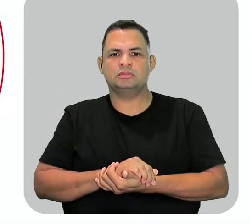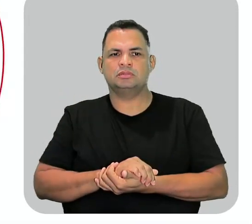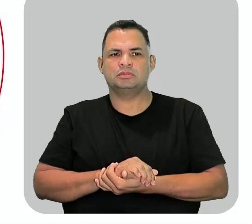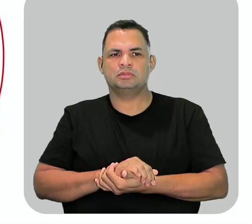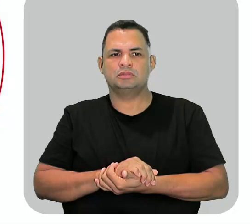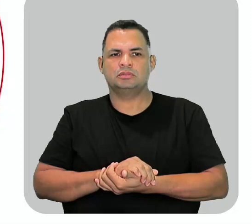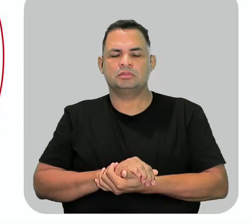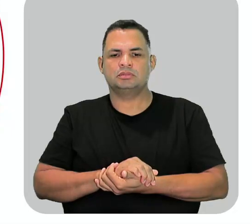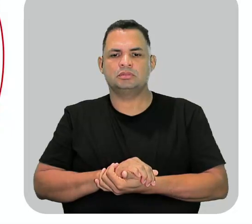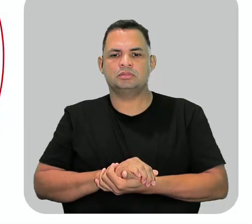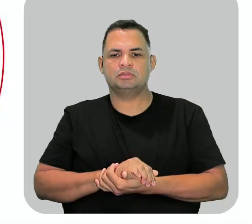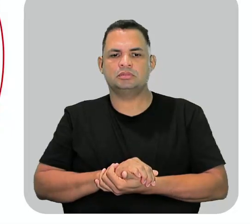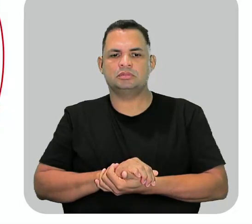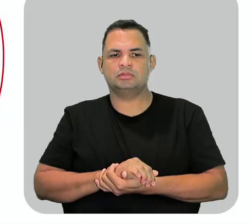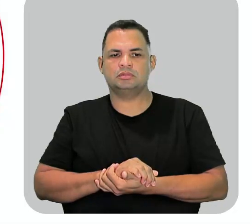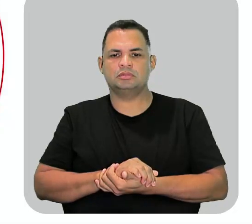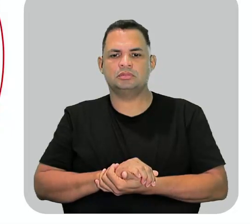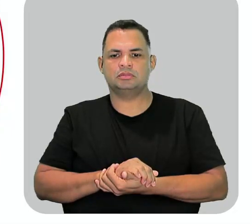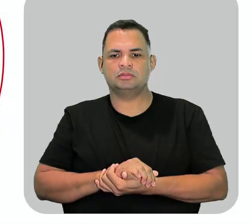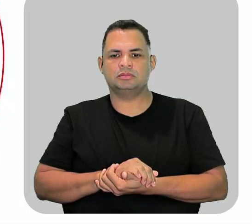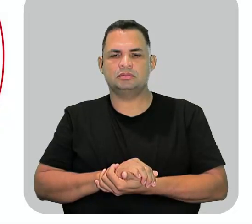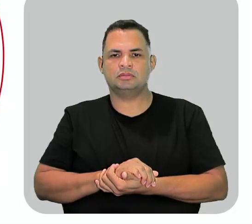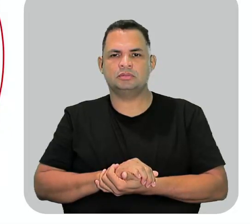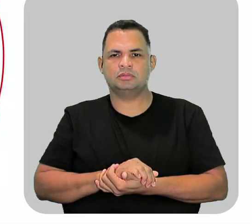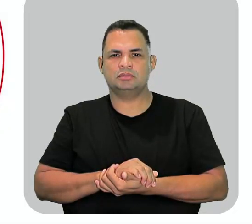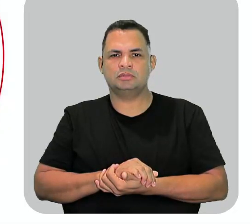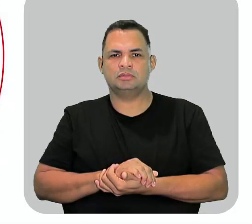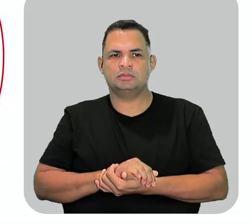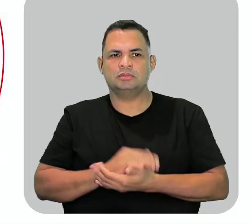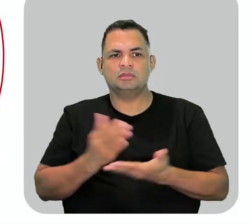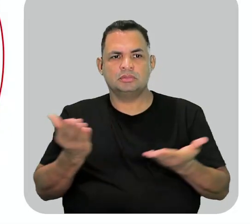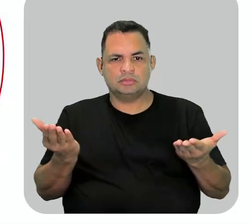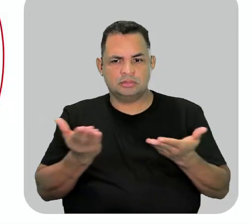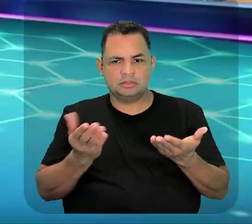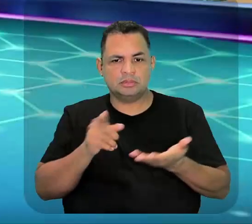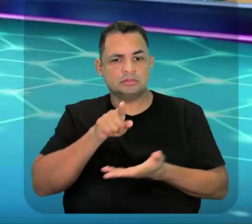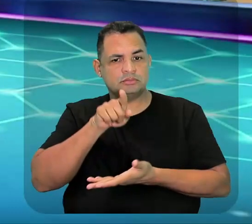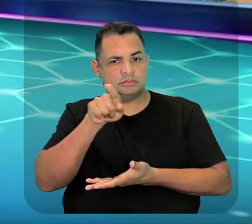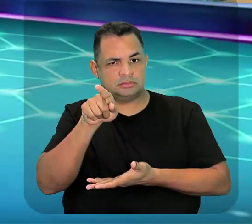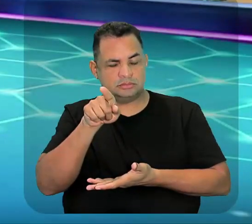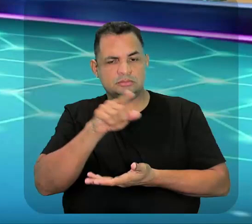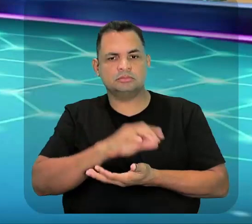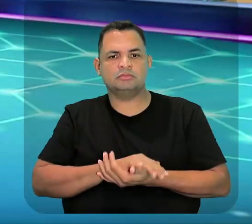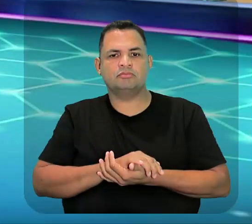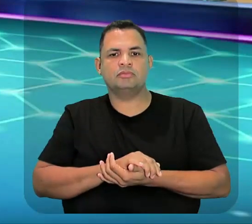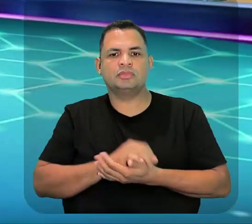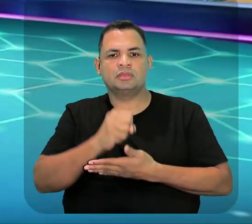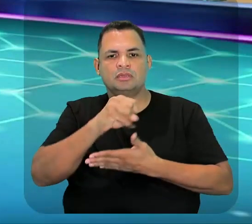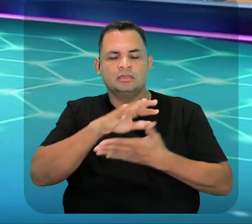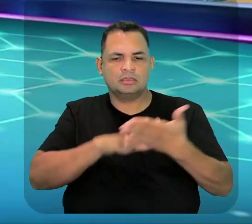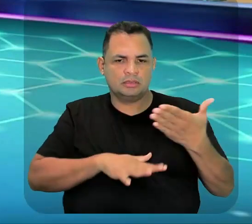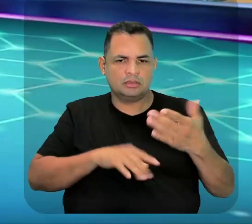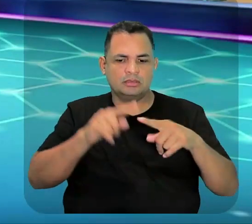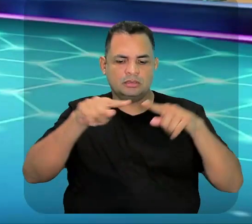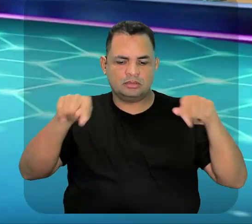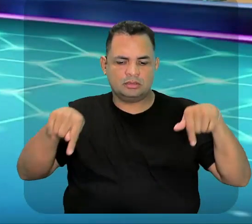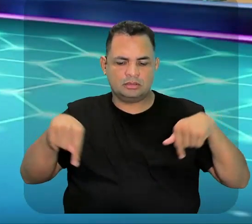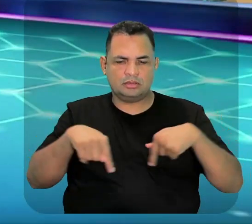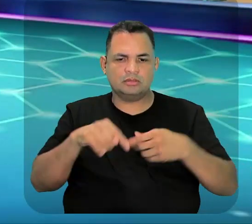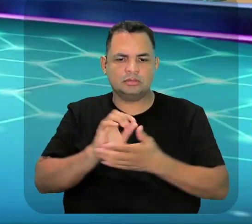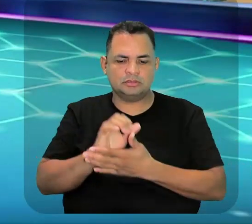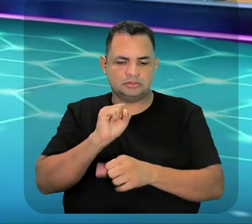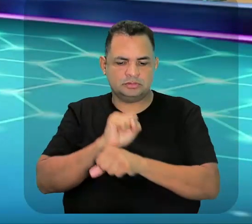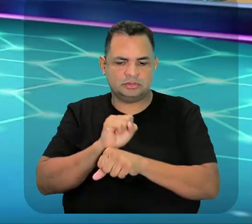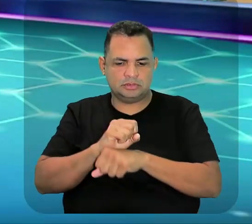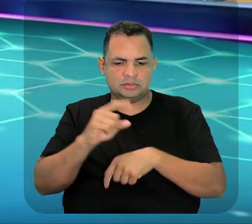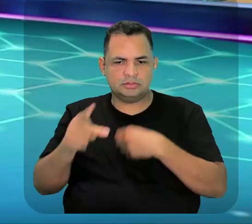nos aldeídos vai formar um álcool primário. E agora é com vocês aí na atividade de sala e eu